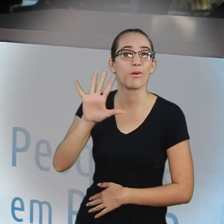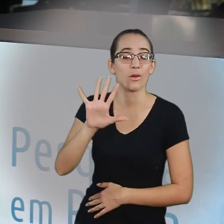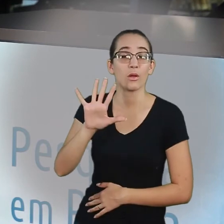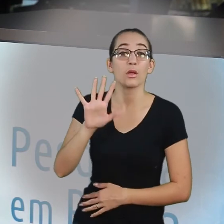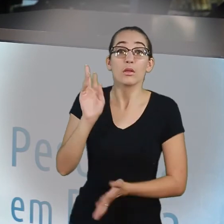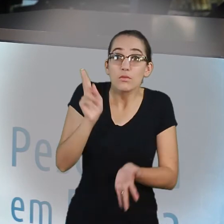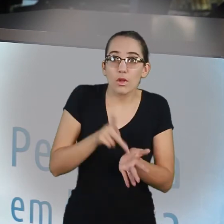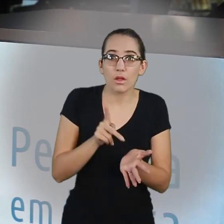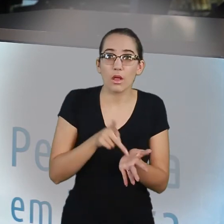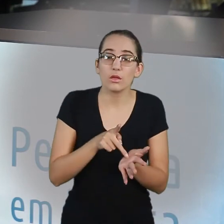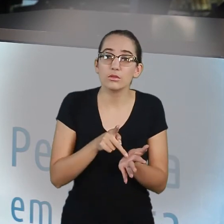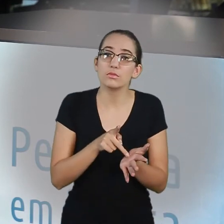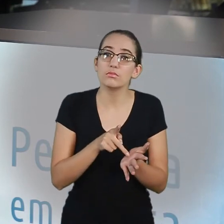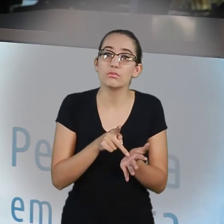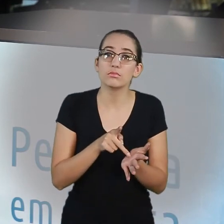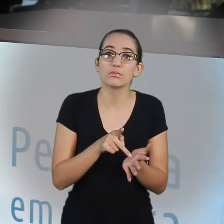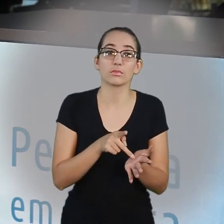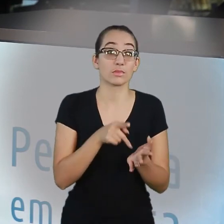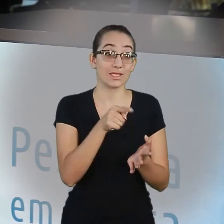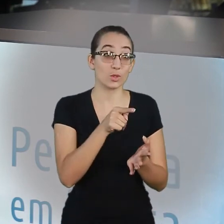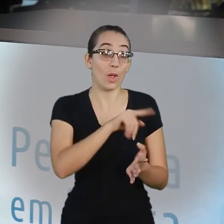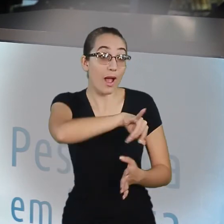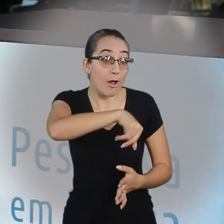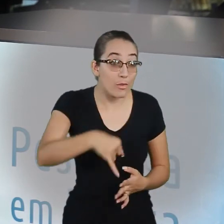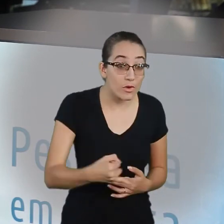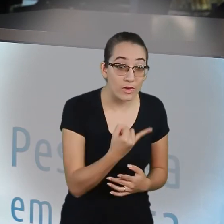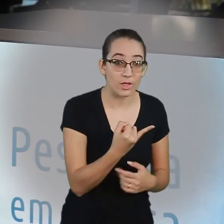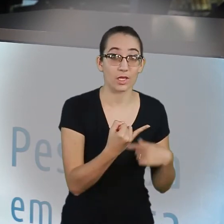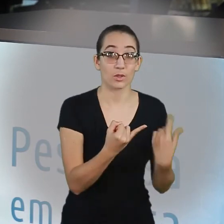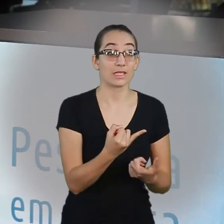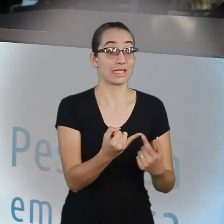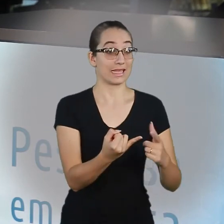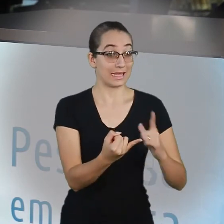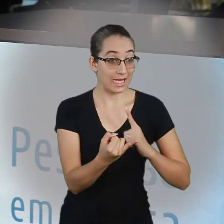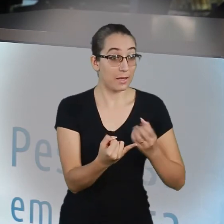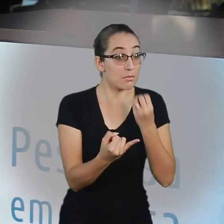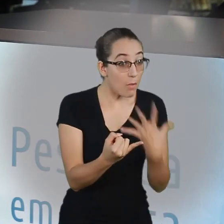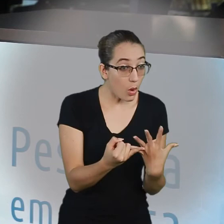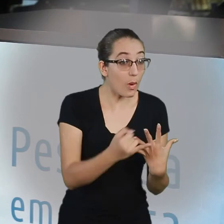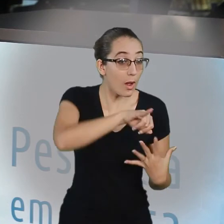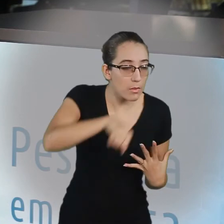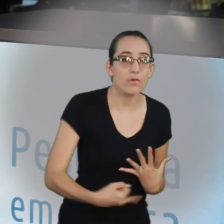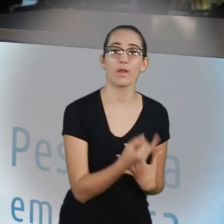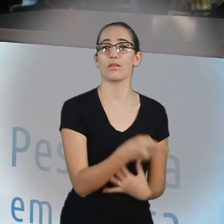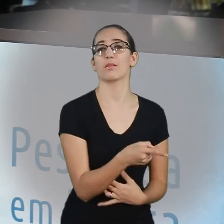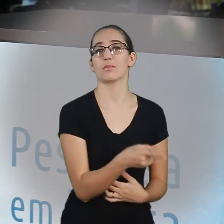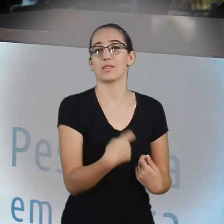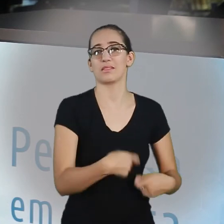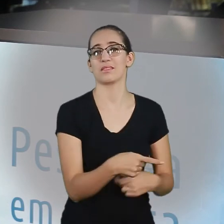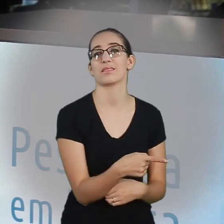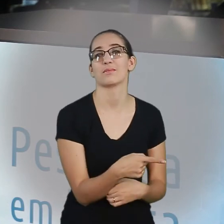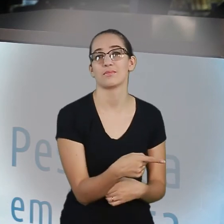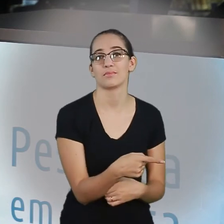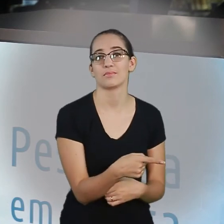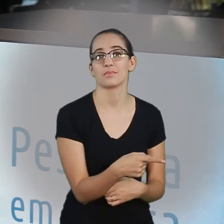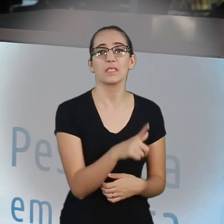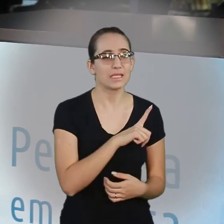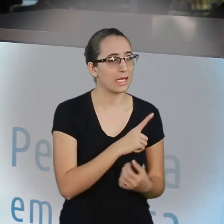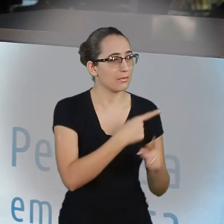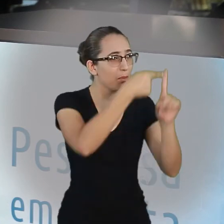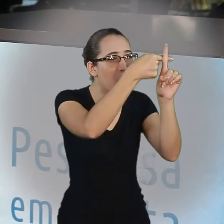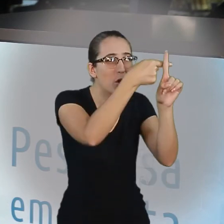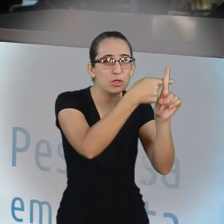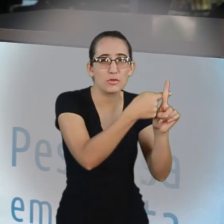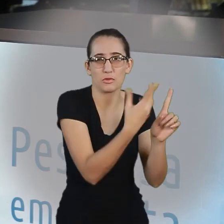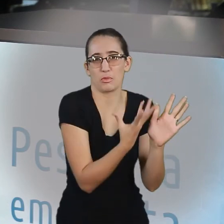sentido de aproveitar aquilo que a gente tem de muito positivo, e nós temos muitos pontos positivos,